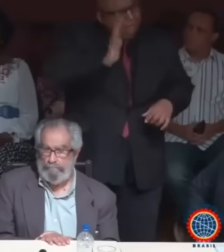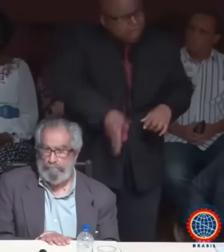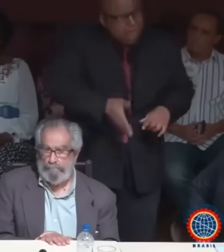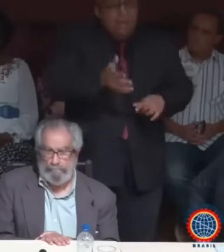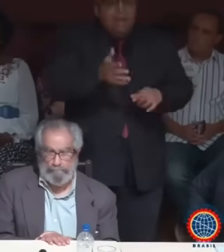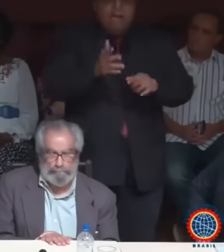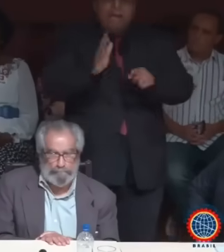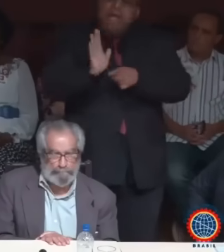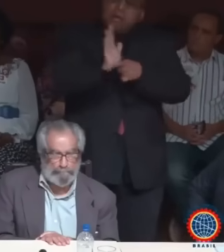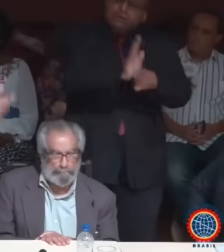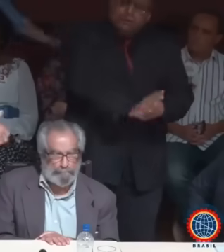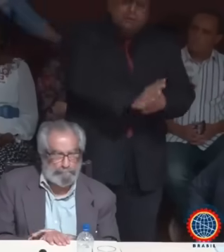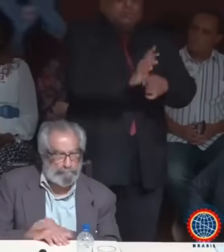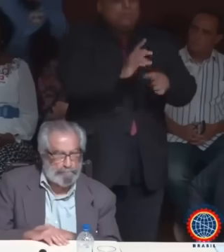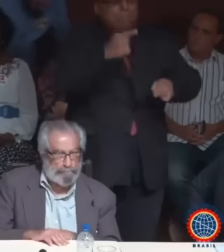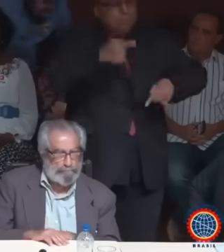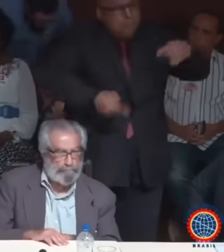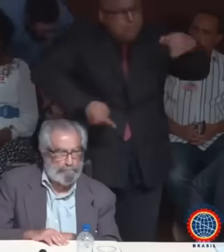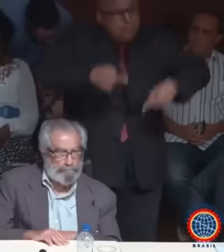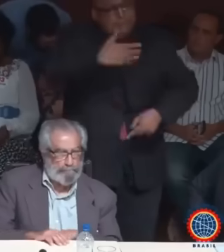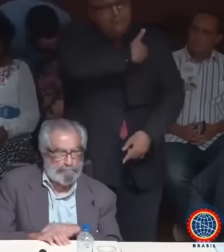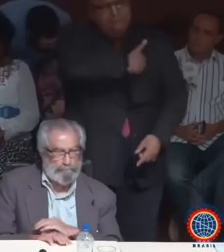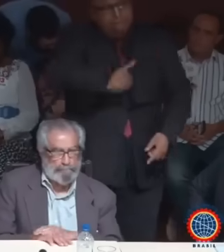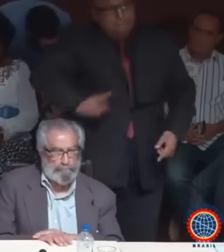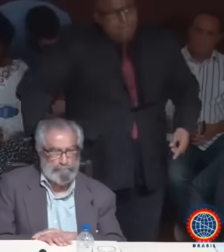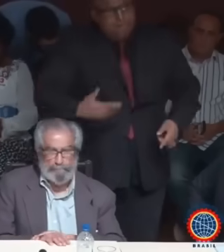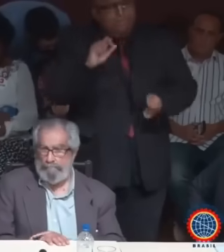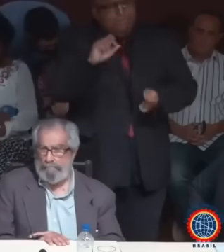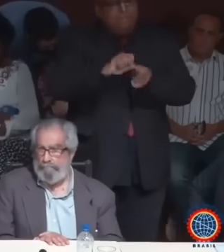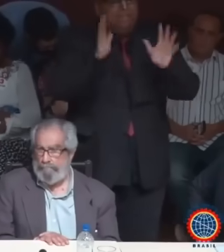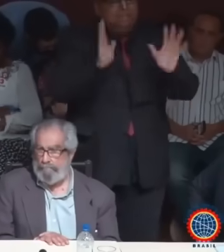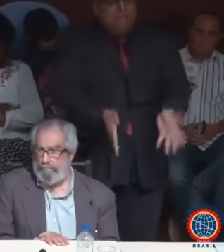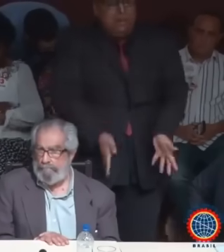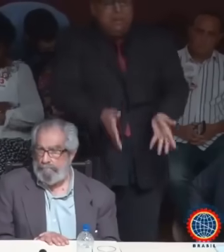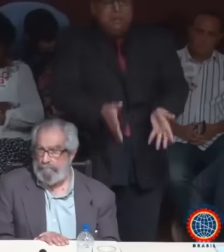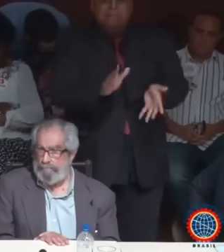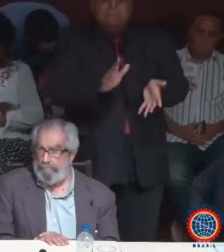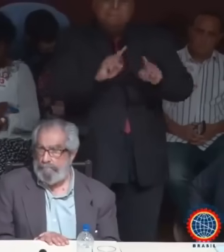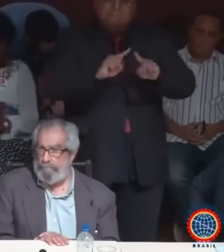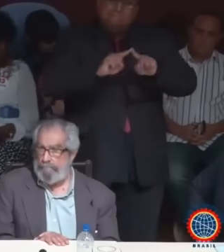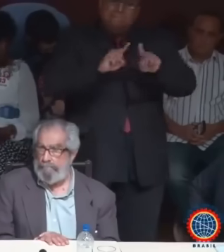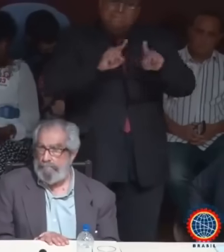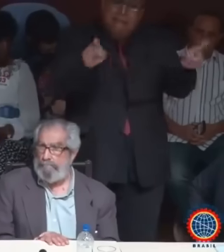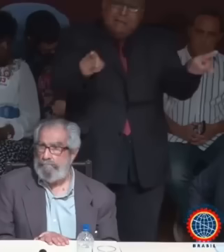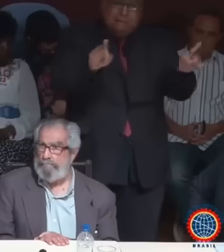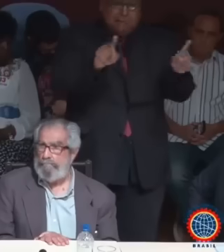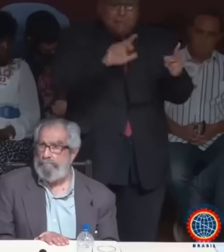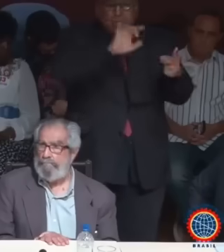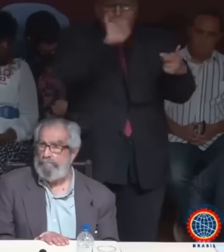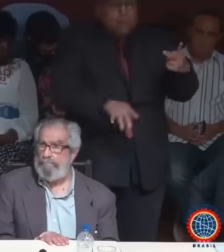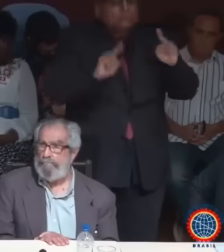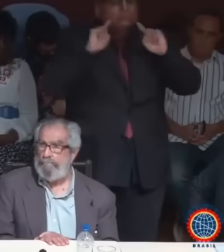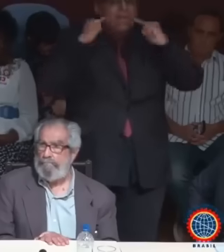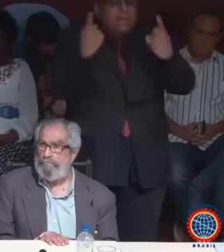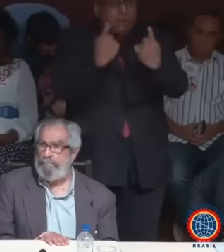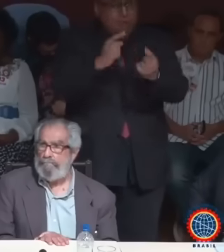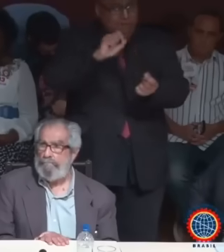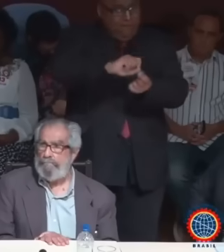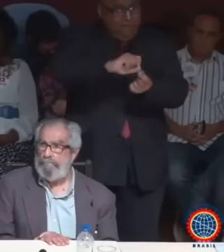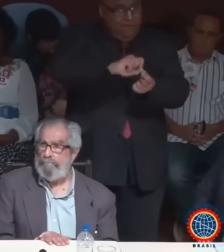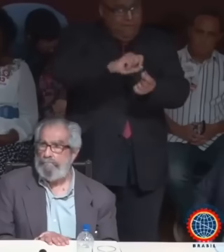foram beneficiados por políticas públicas que nós criamos. Mas, uma última reunião que